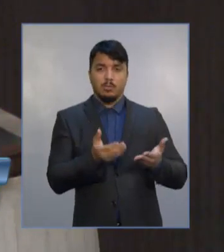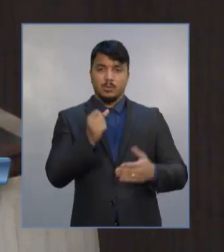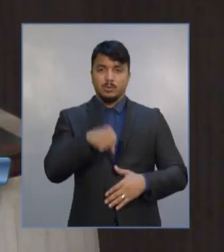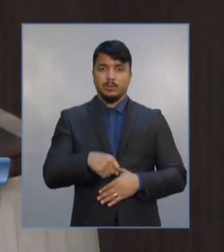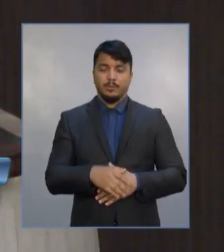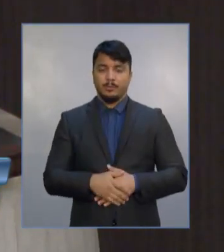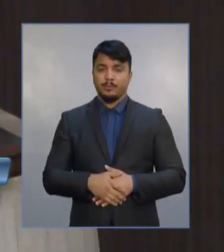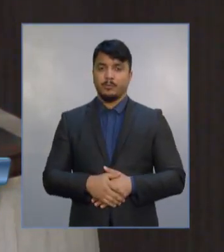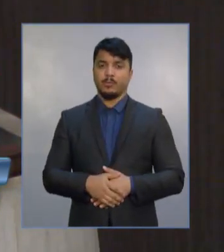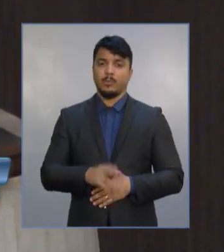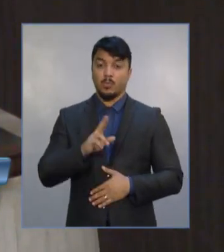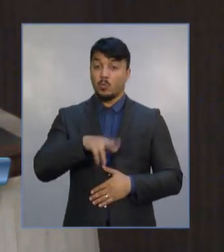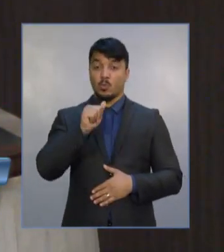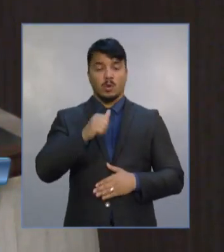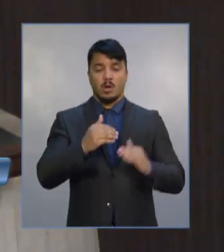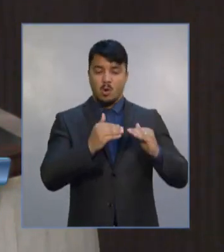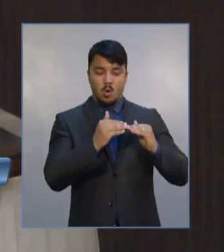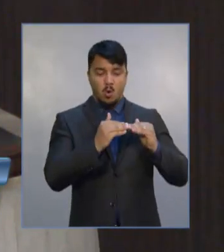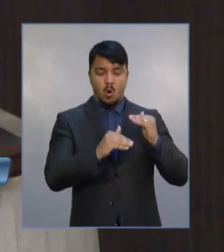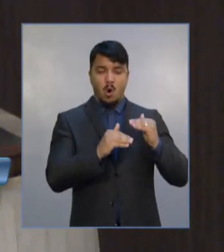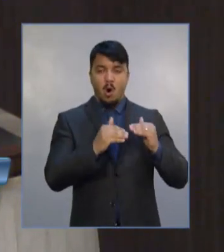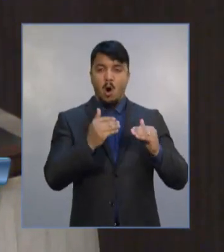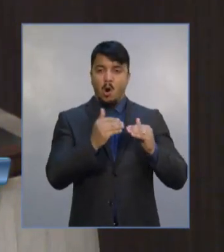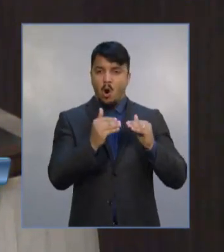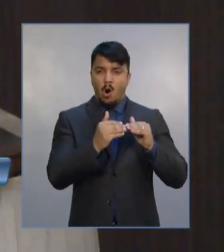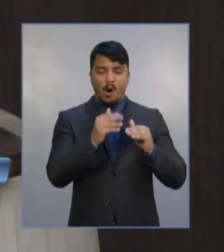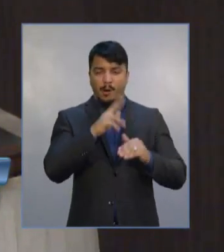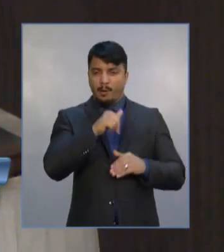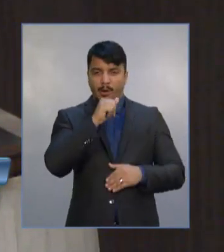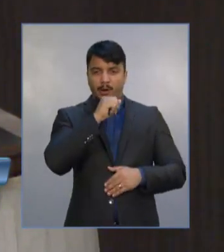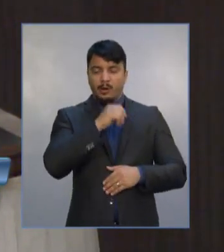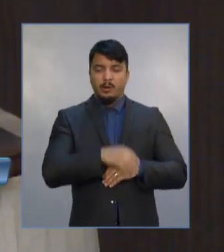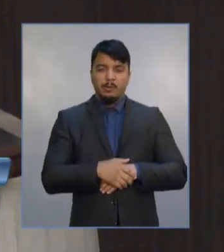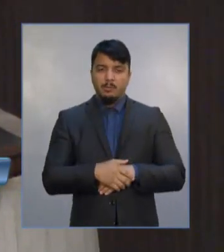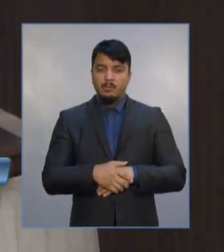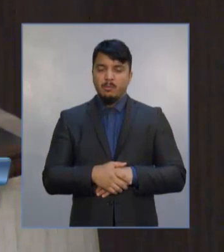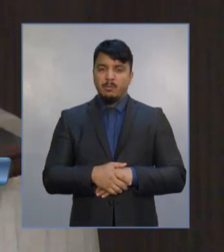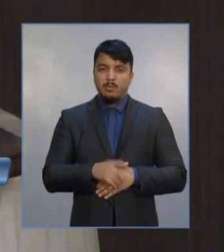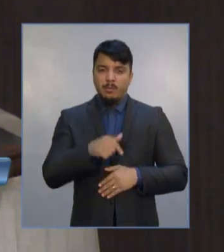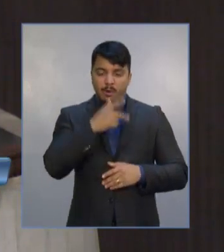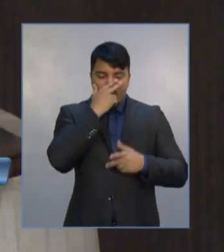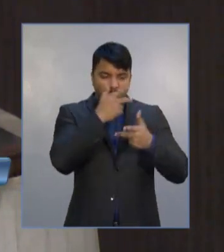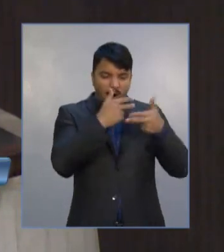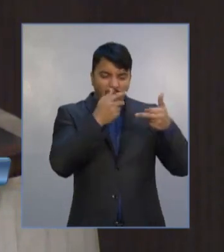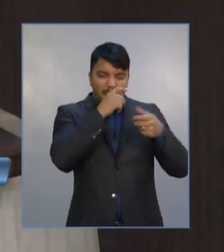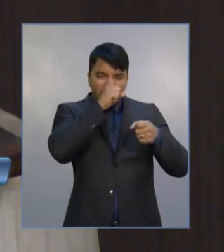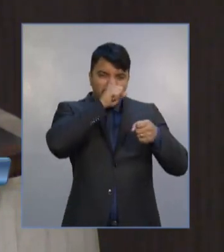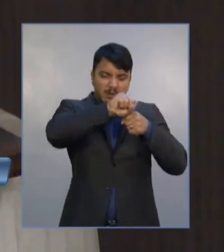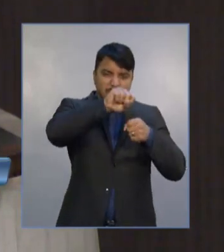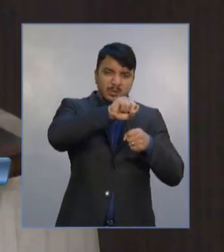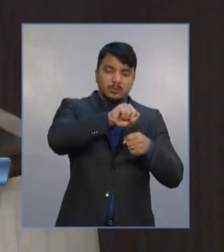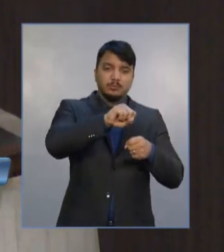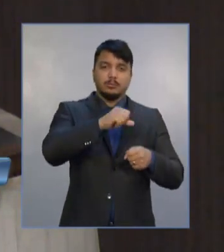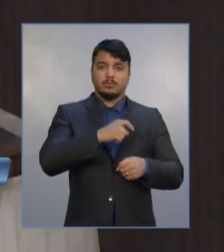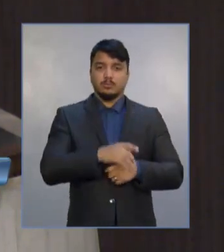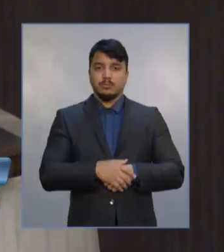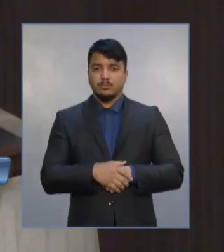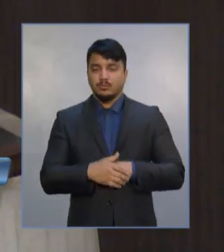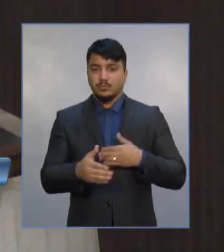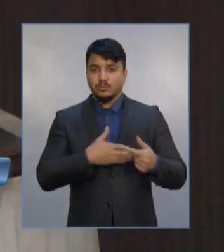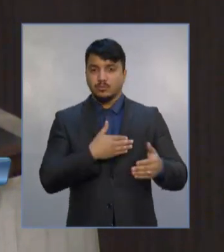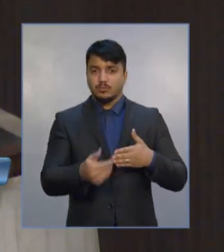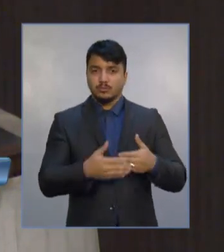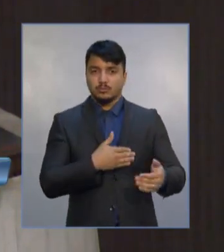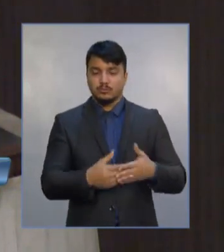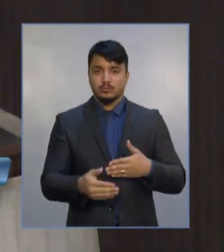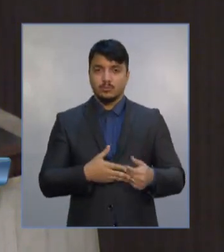manifestou contrário às homenagens relativas ao golpe militar de 64. Ele afirmou ser totalmente contra